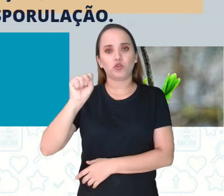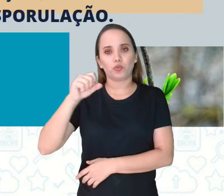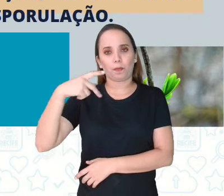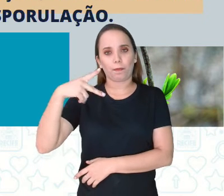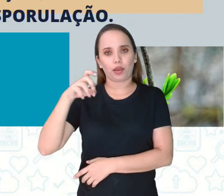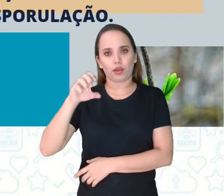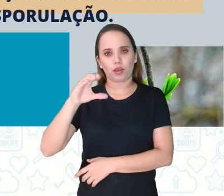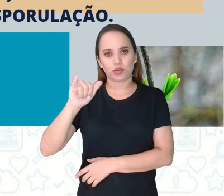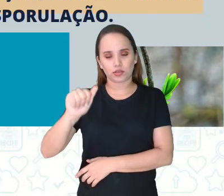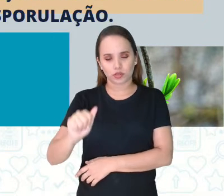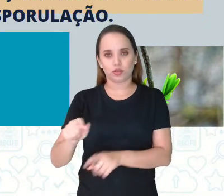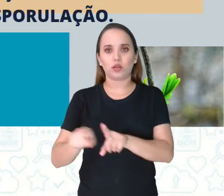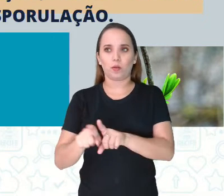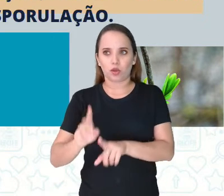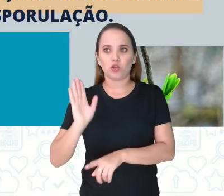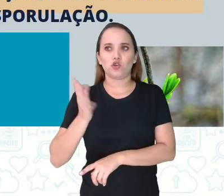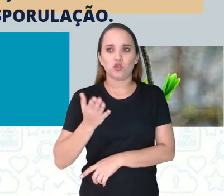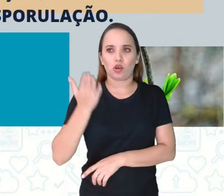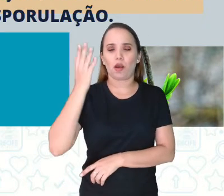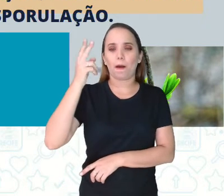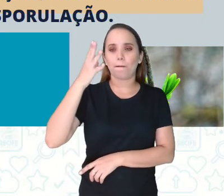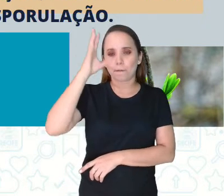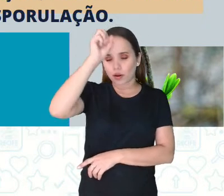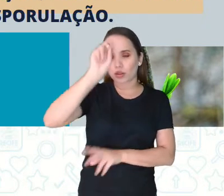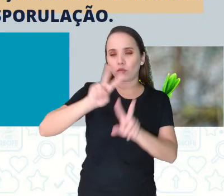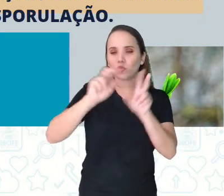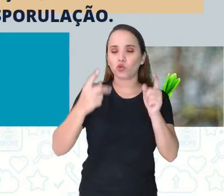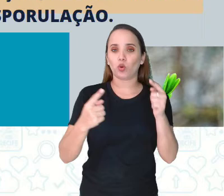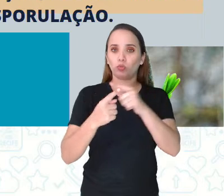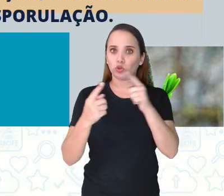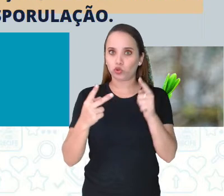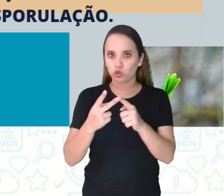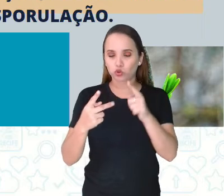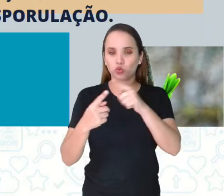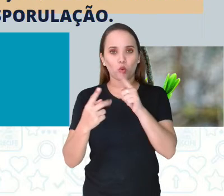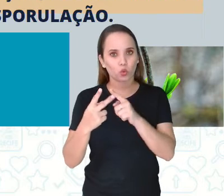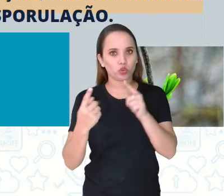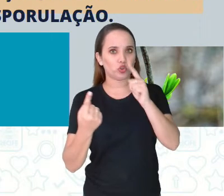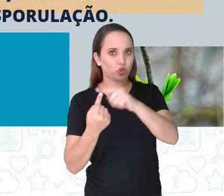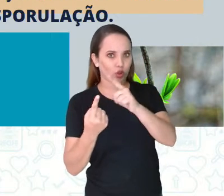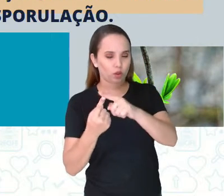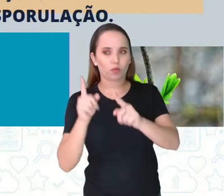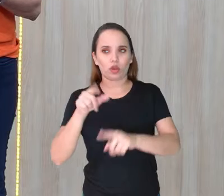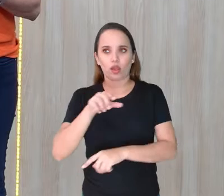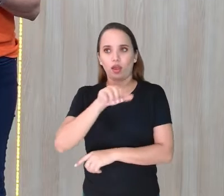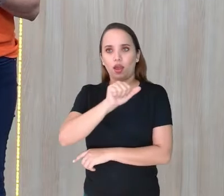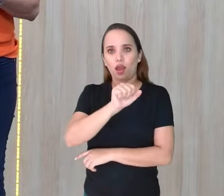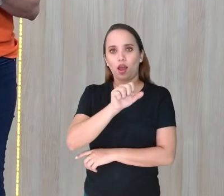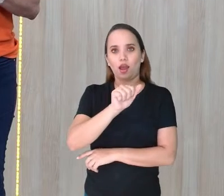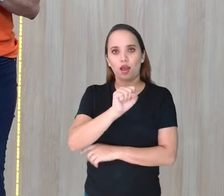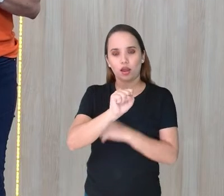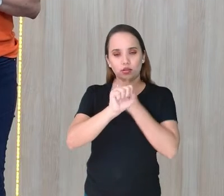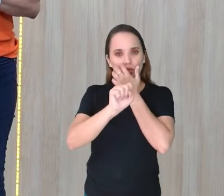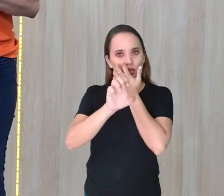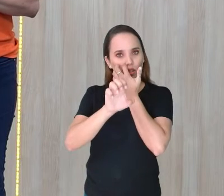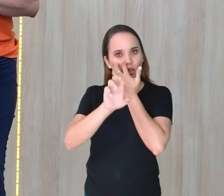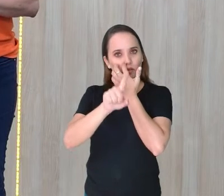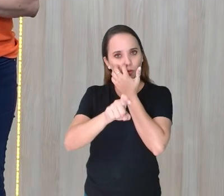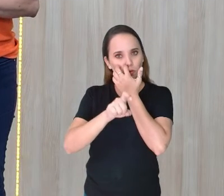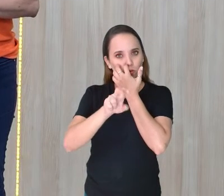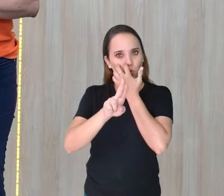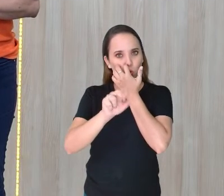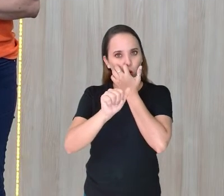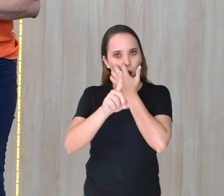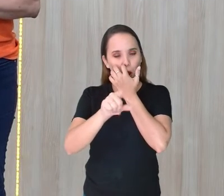a sexuada e a assexuada, e que nós detalhamos mais a reprodução assexuada, e hoje nós vamos